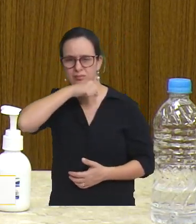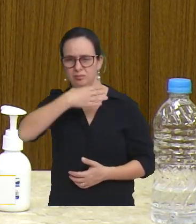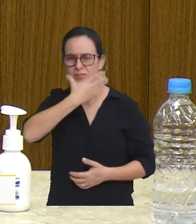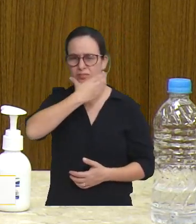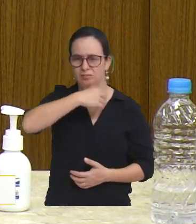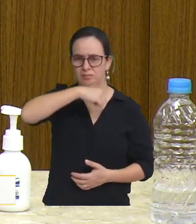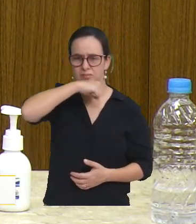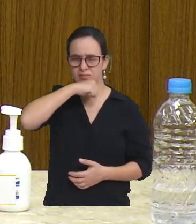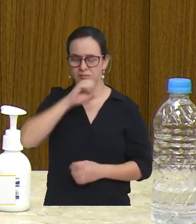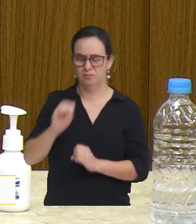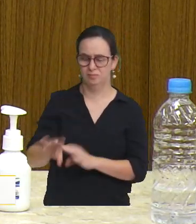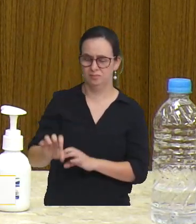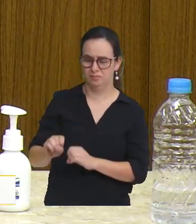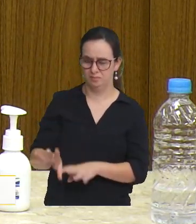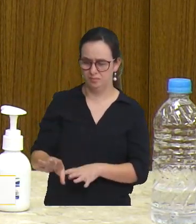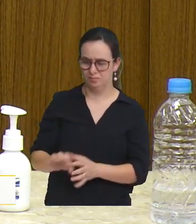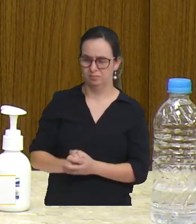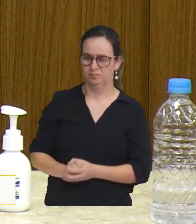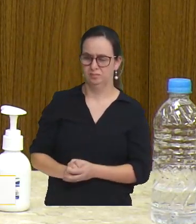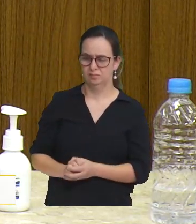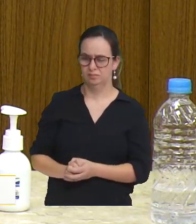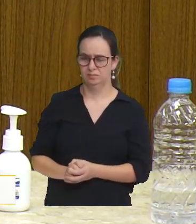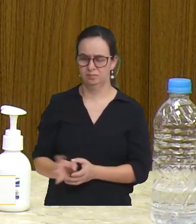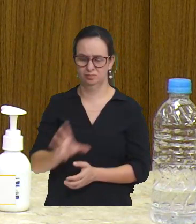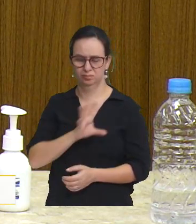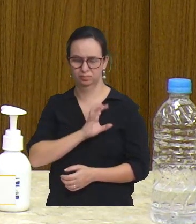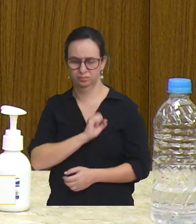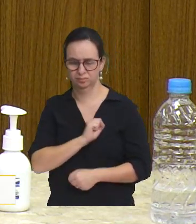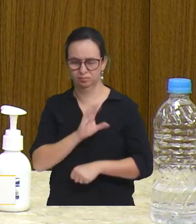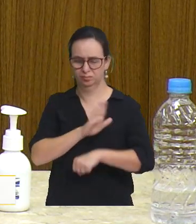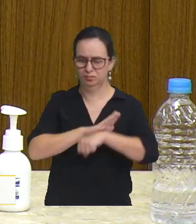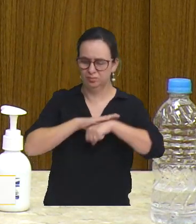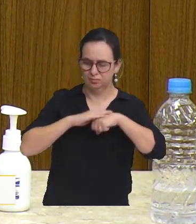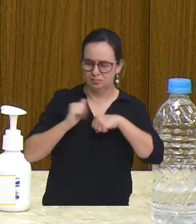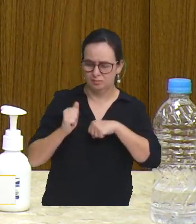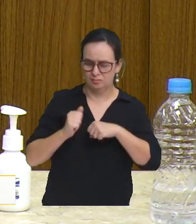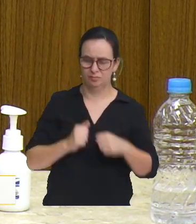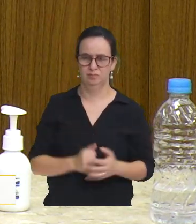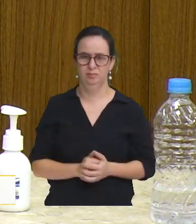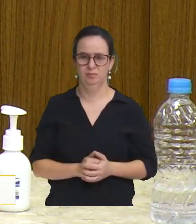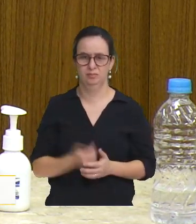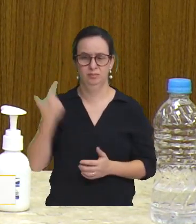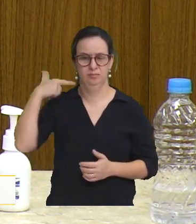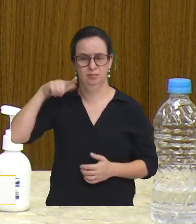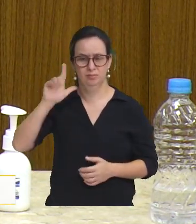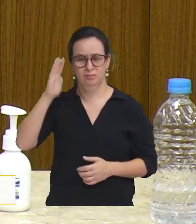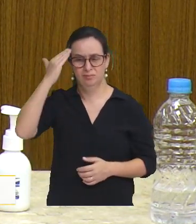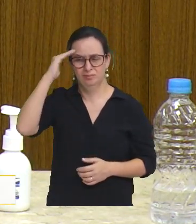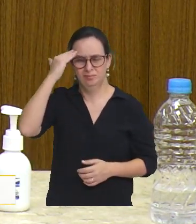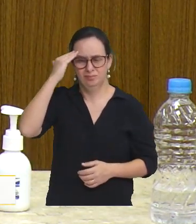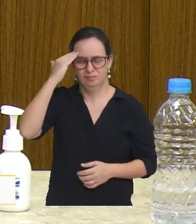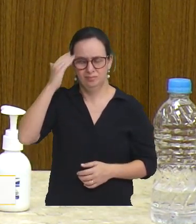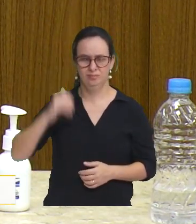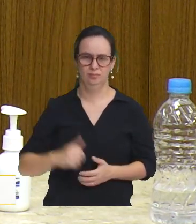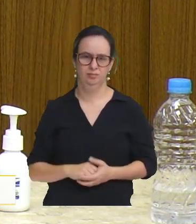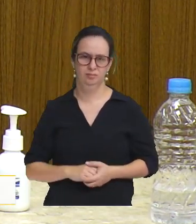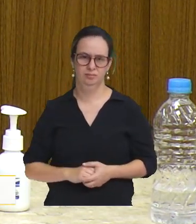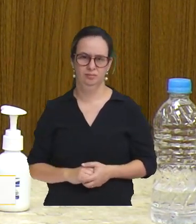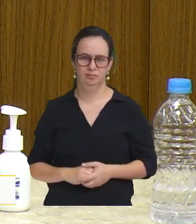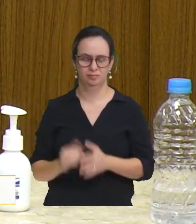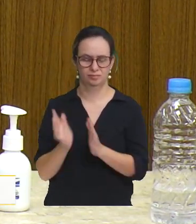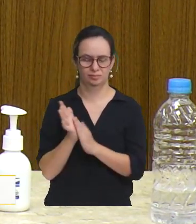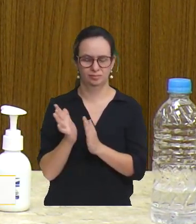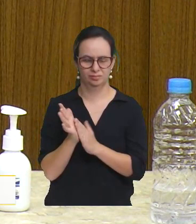consegue entender a importância dos vínculos afetivos. Então, parabéns, Alfredo, em seu nome, da Tati, né,